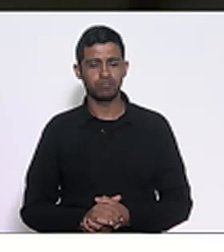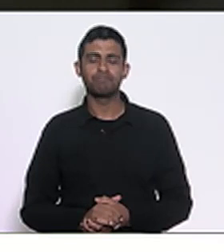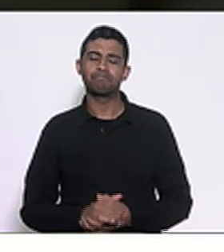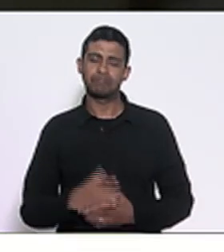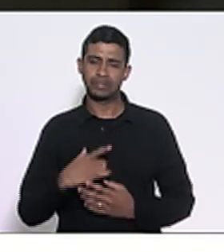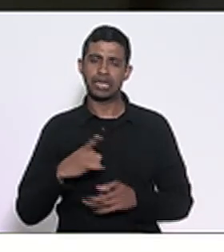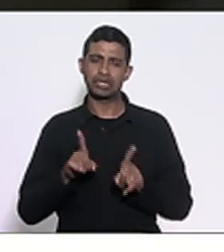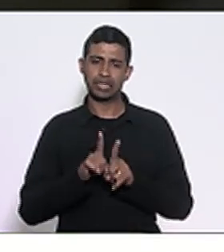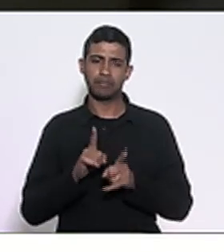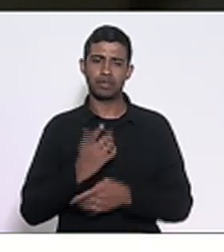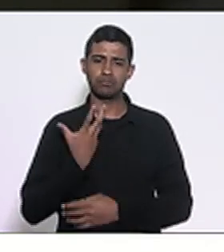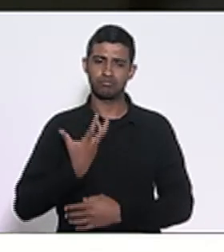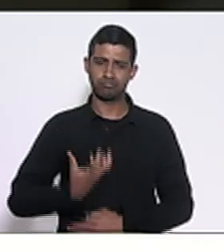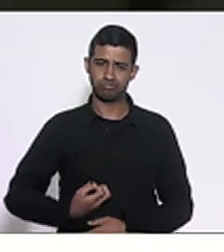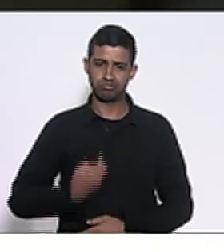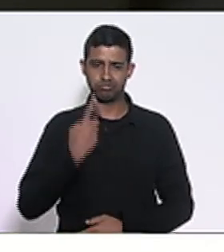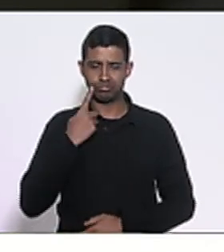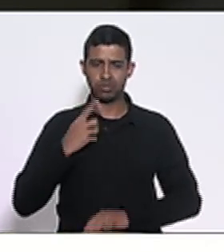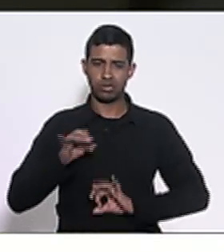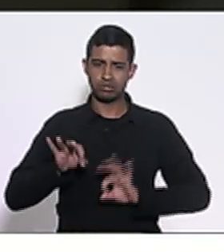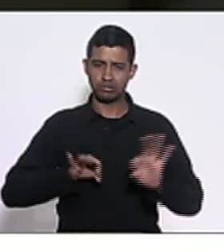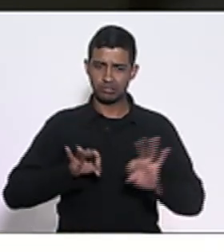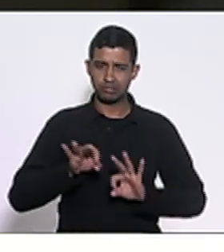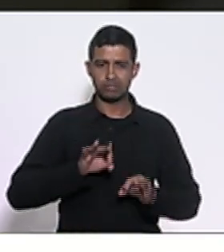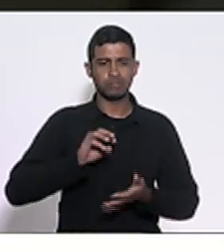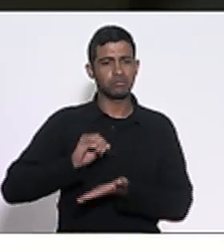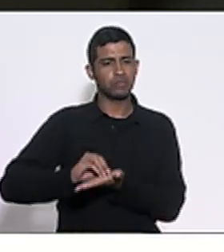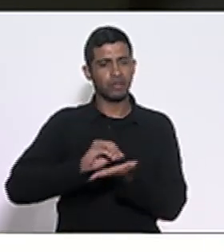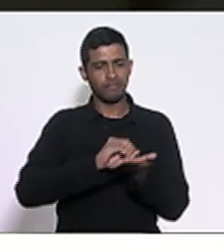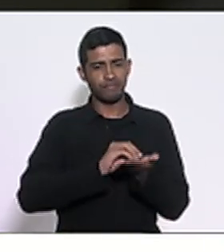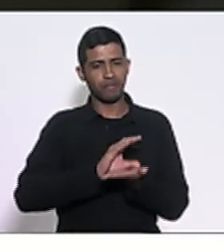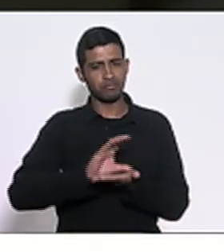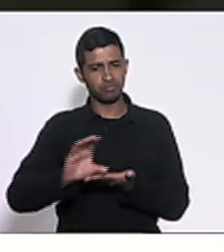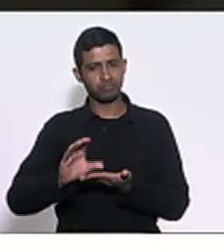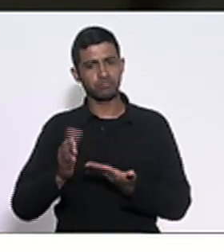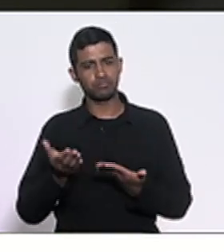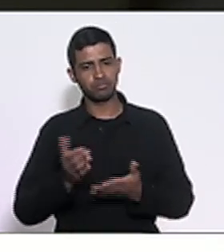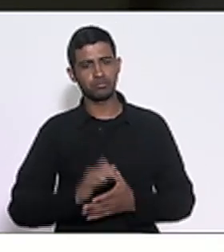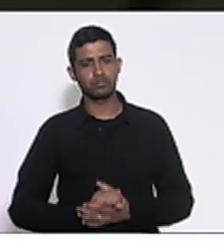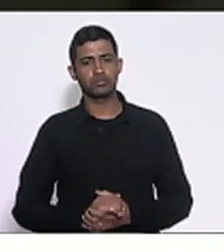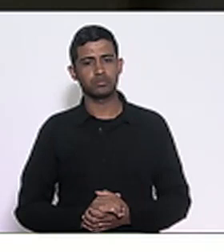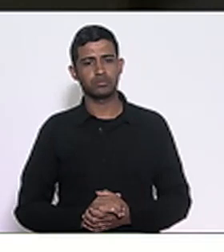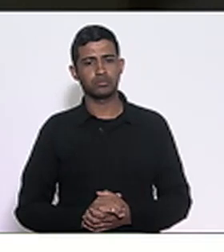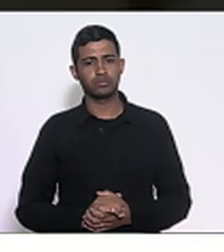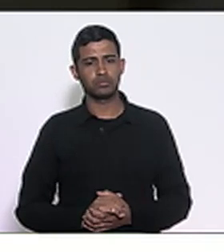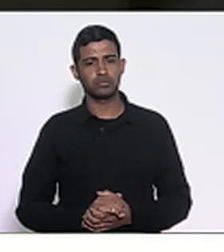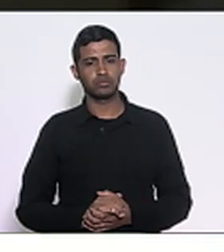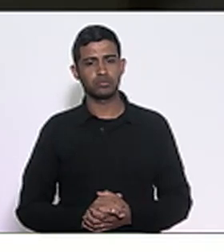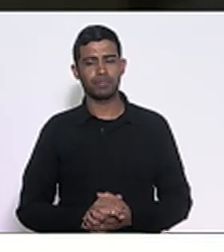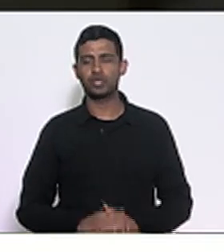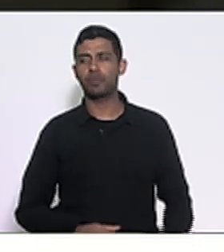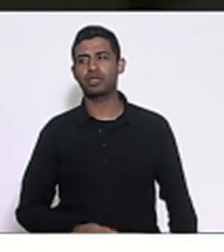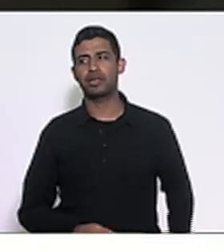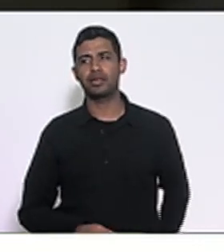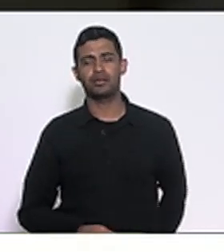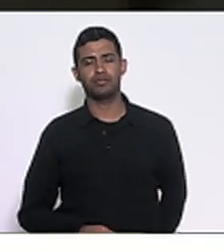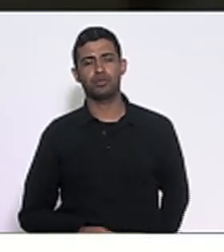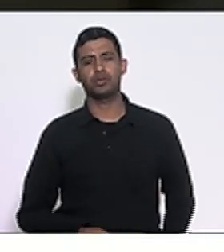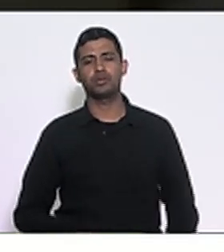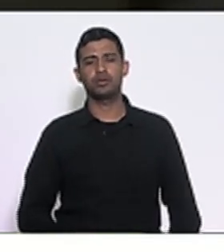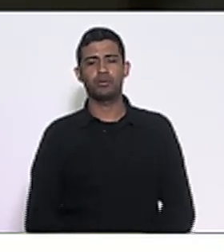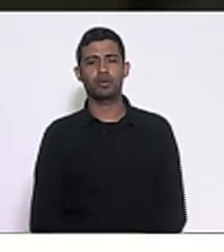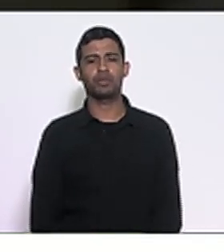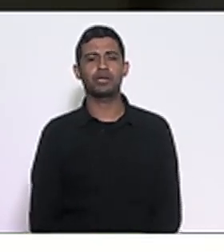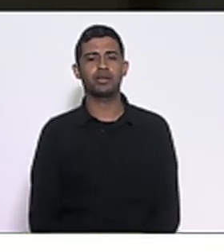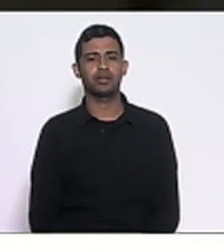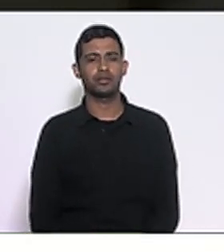frustração com o processo de sucateamento, de falta de investimentos que o Proderj vinha sendo tratado.